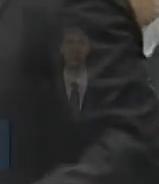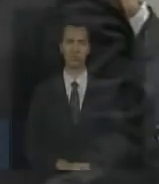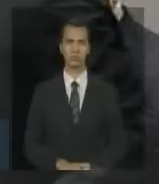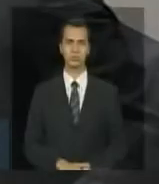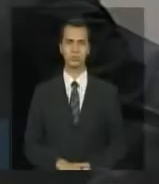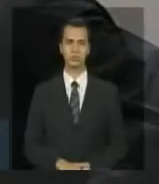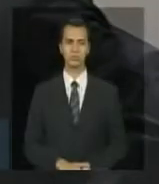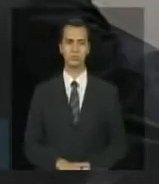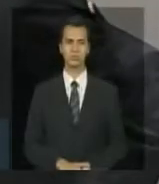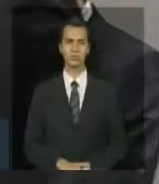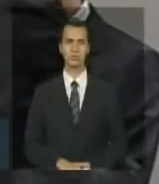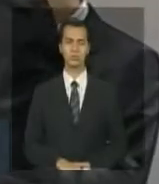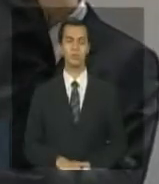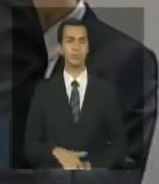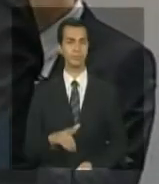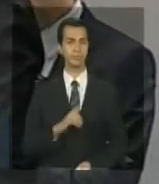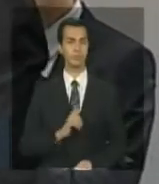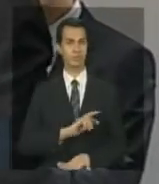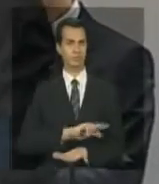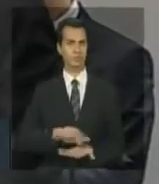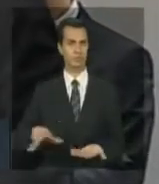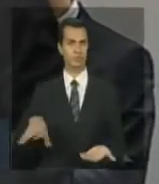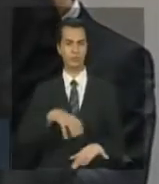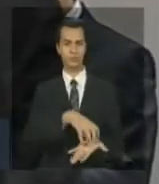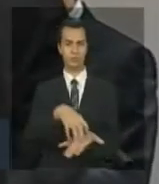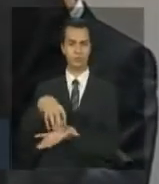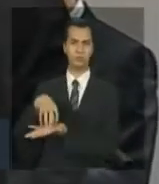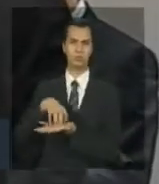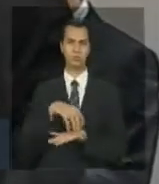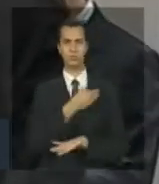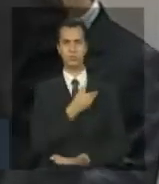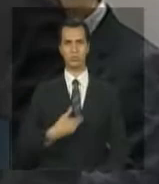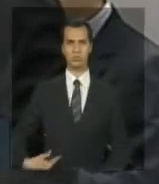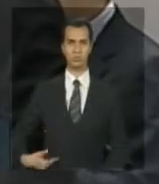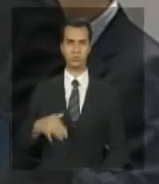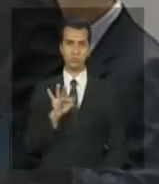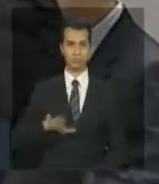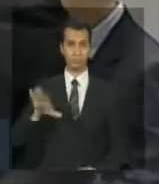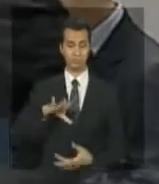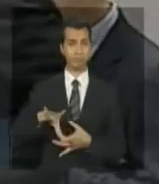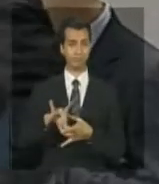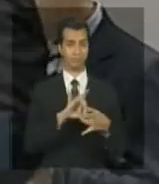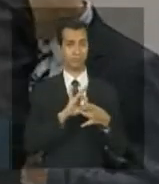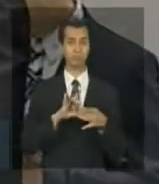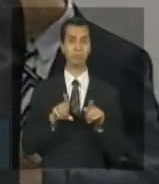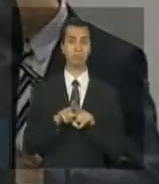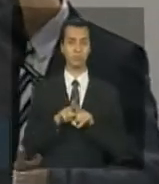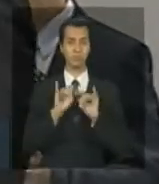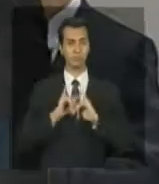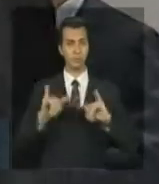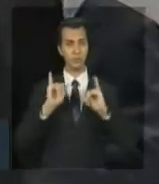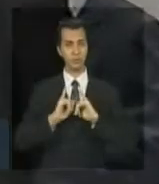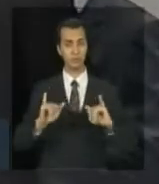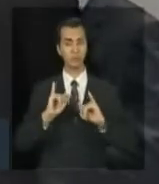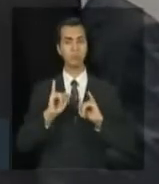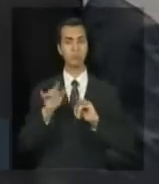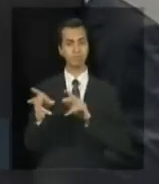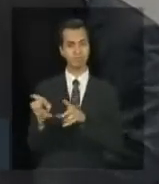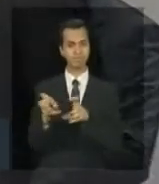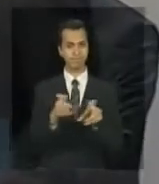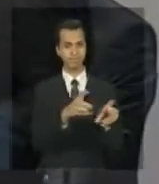integrando diversos órgãos a governo federal principalmente a colher informações importantes dos estados e municípios